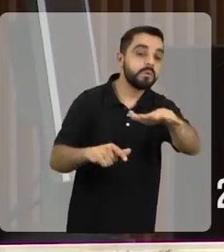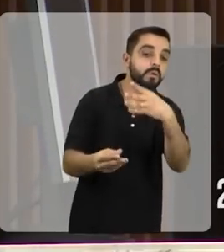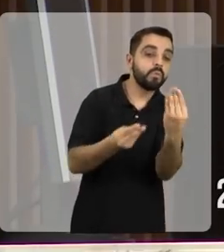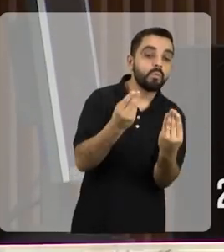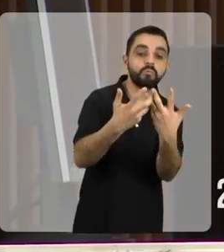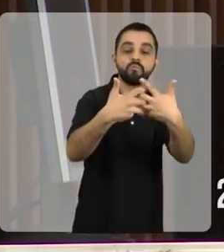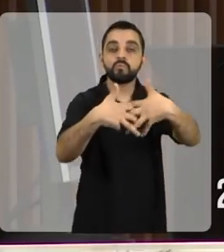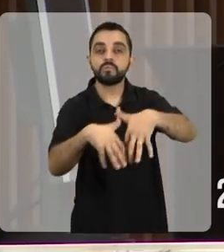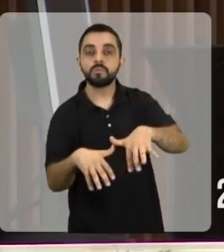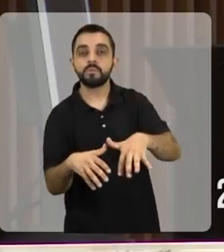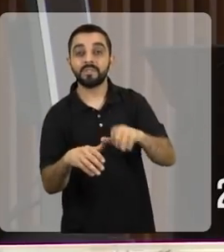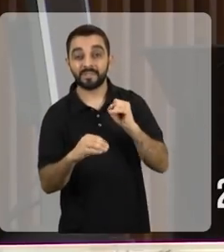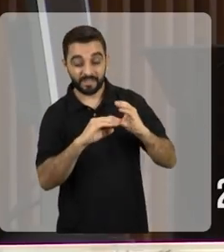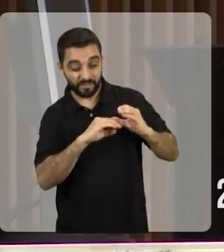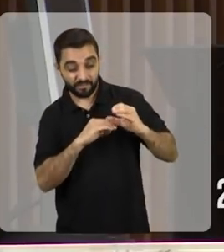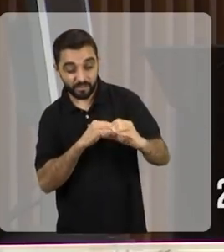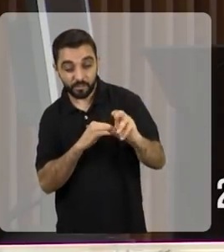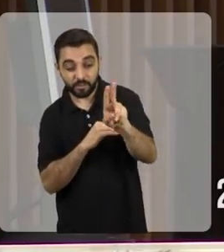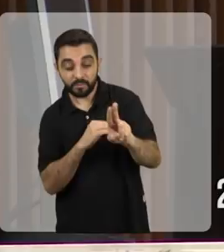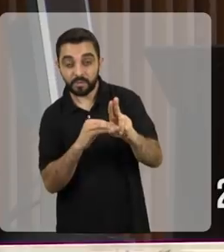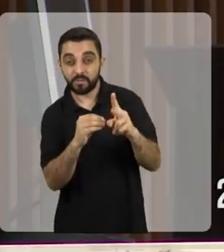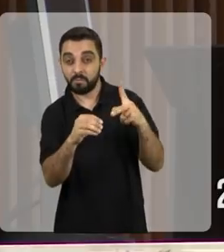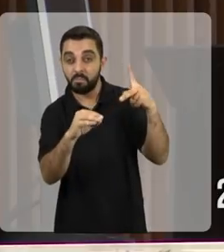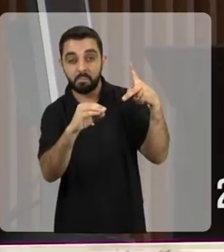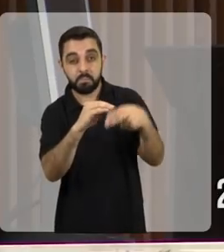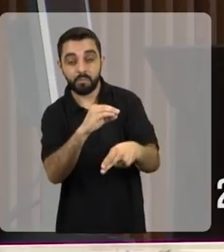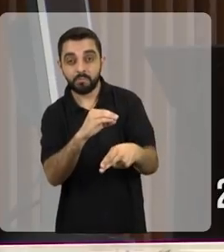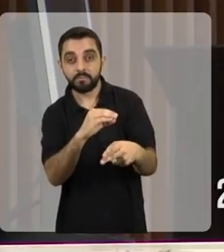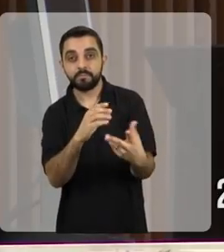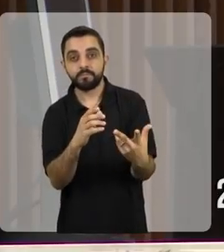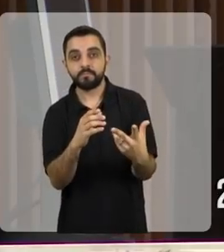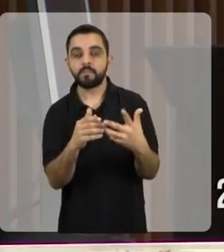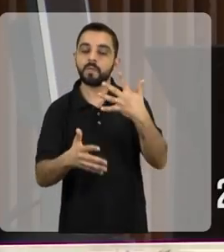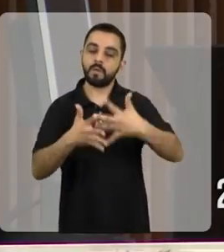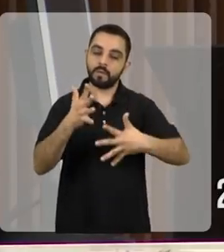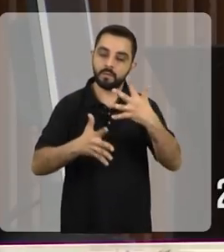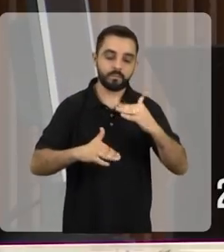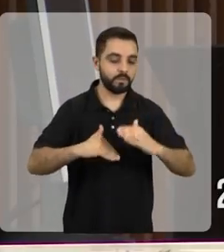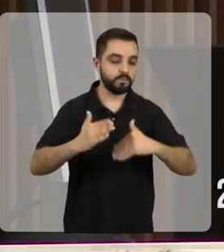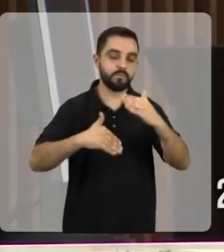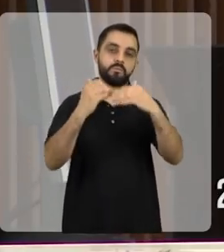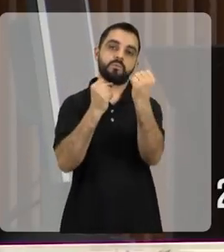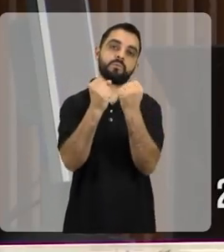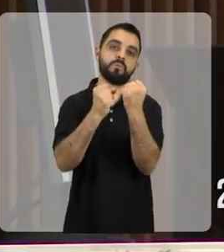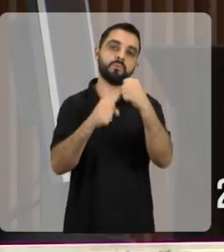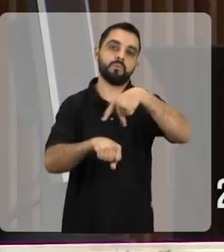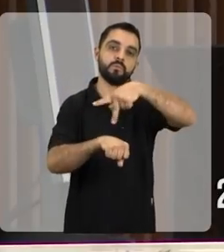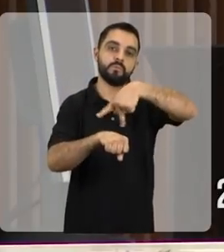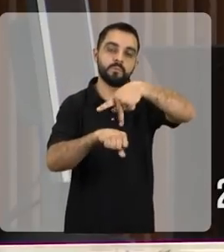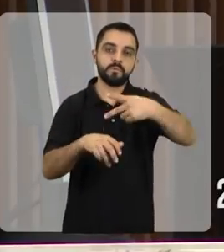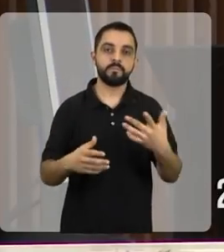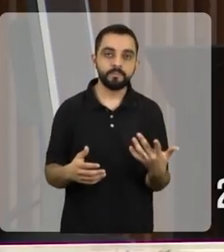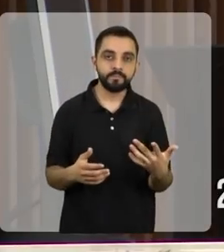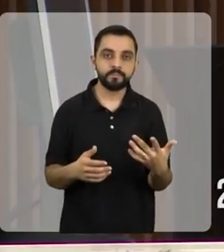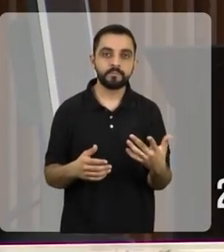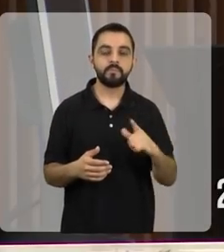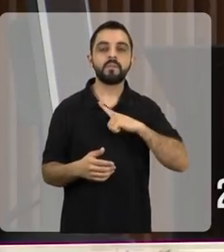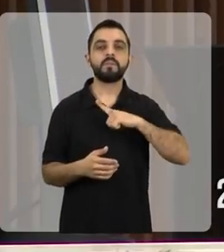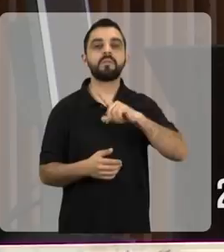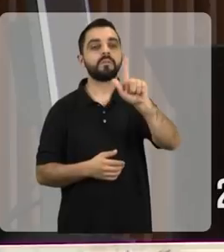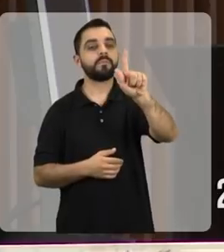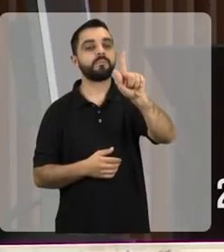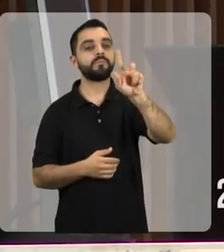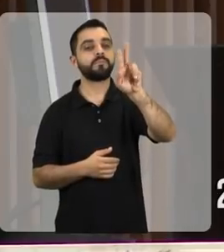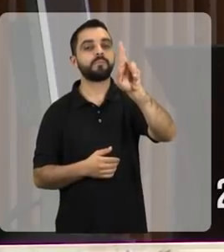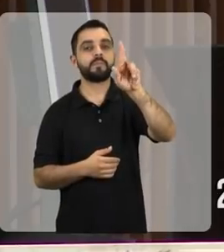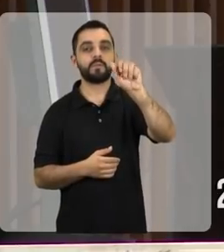cortes nas universidades comprometem o desenvolvimento econômico se fala muito do grafeno